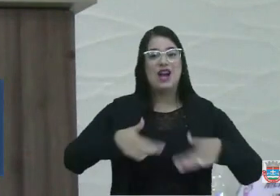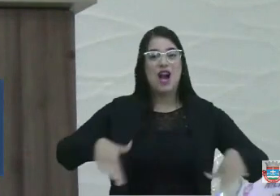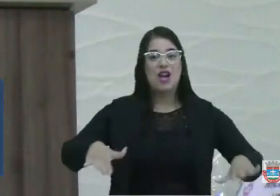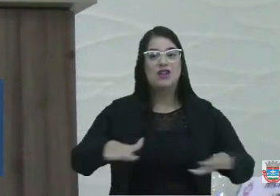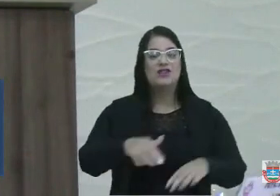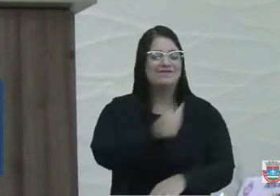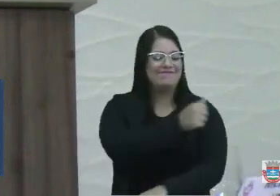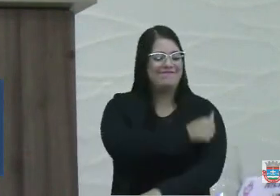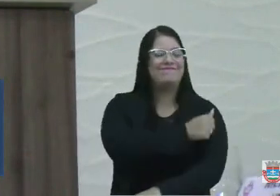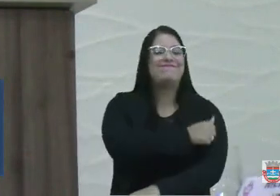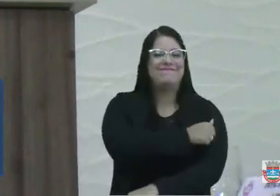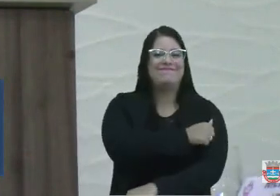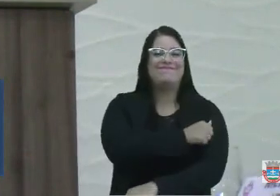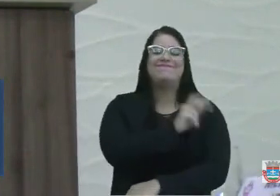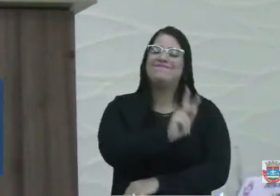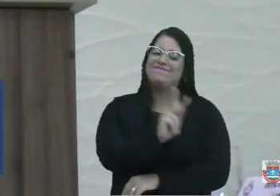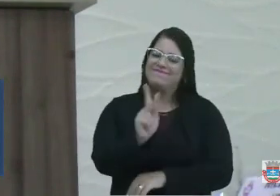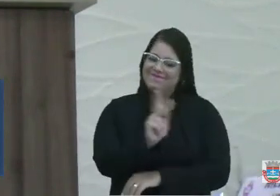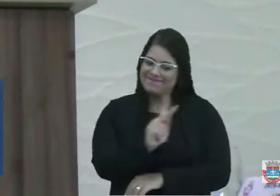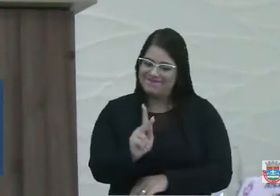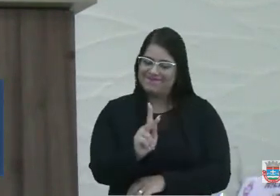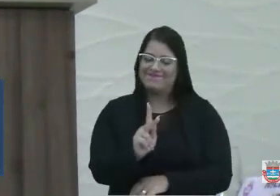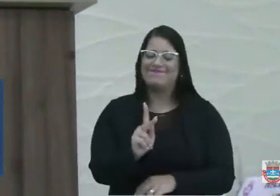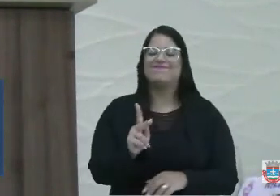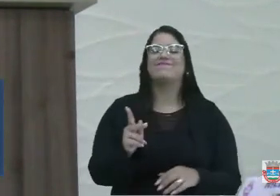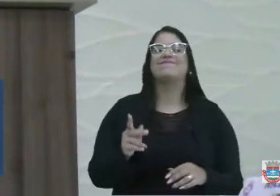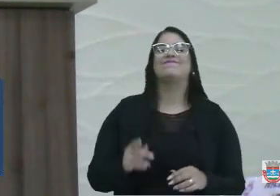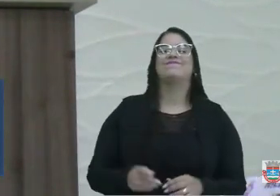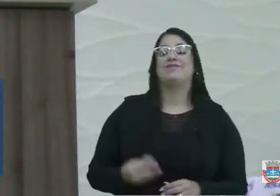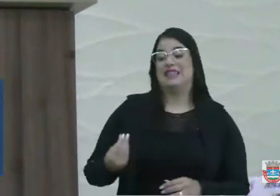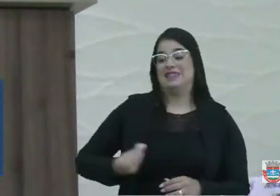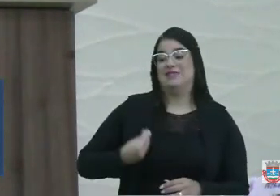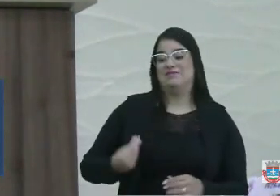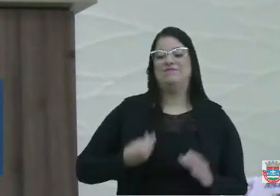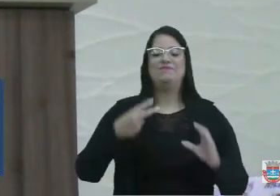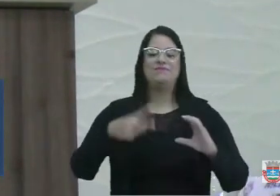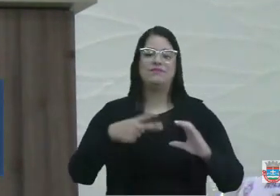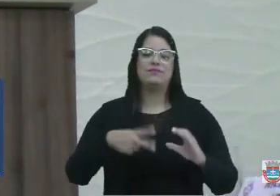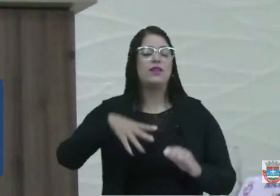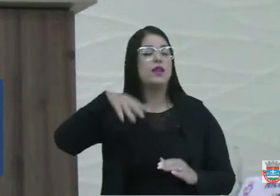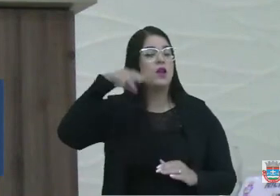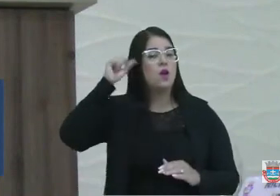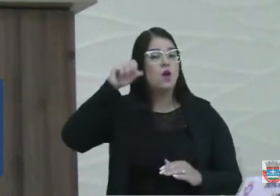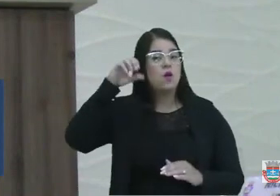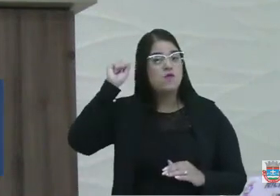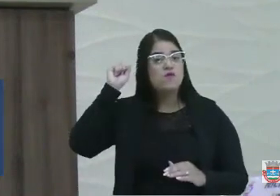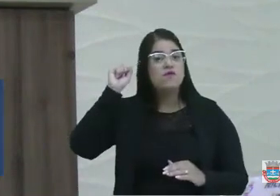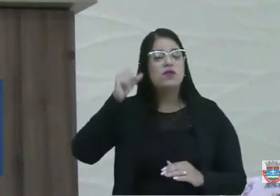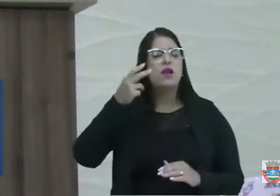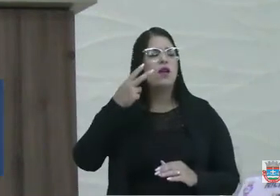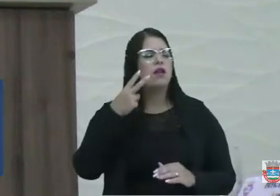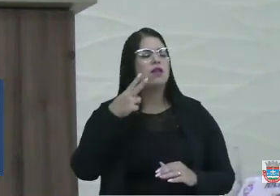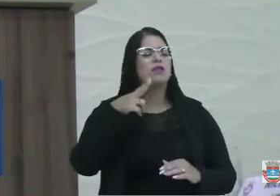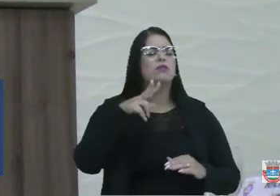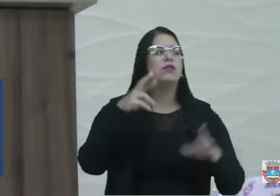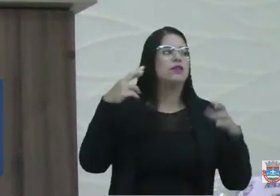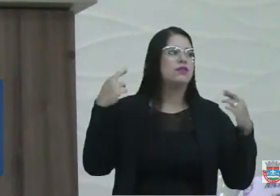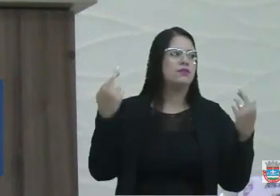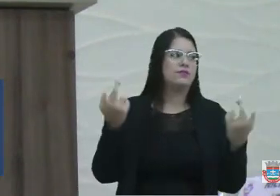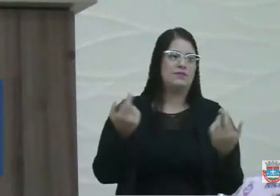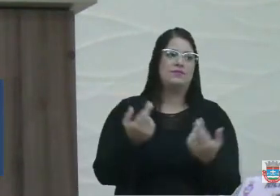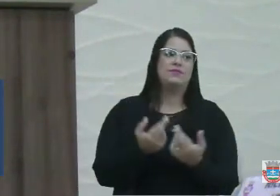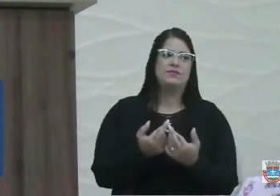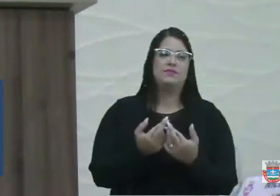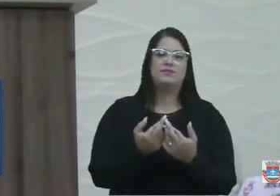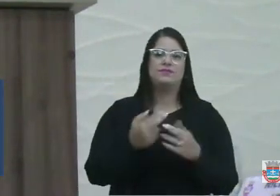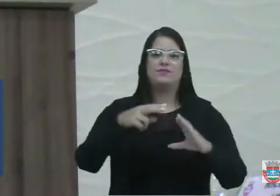nossos queridos alunos, professora, professor que aqui se encontra, para vir ouvir e ver a nossa reunião nesta